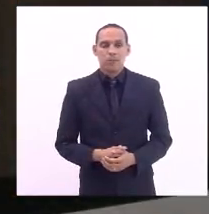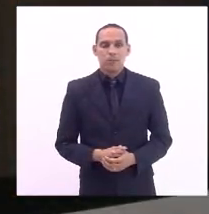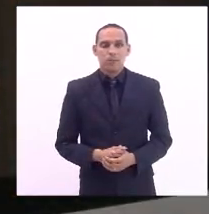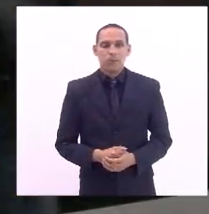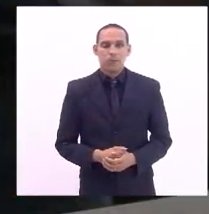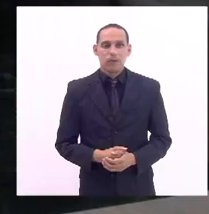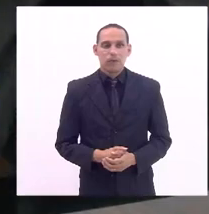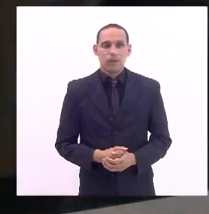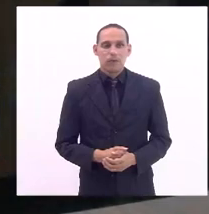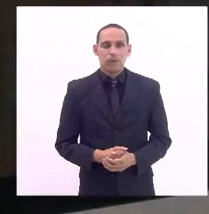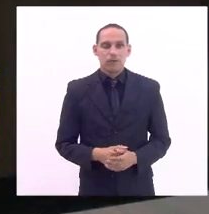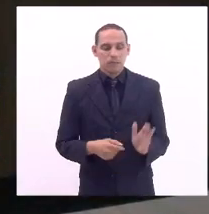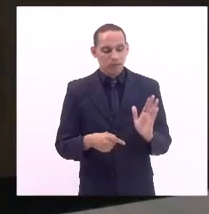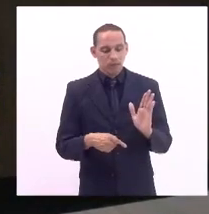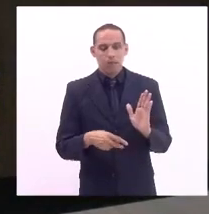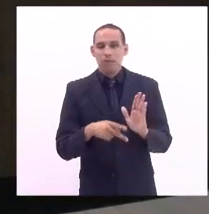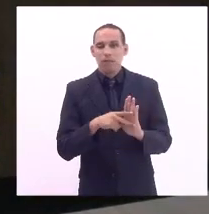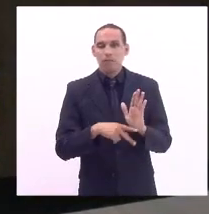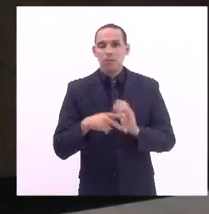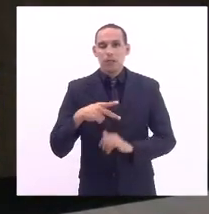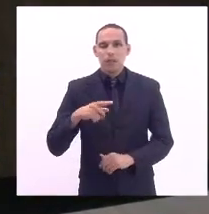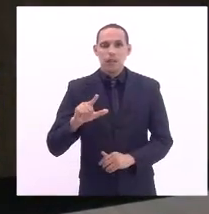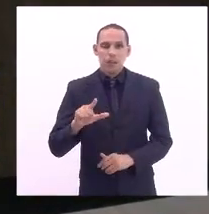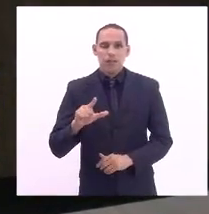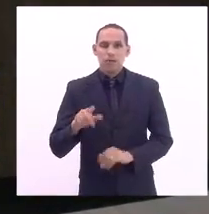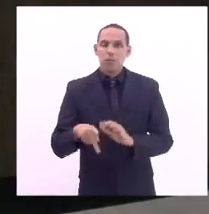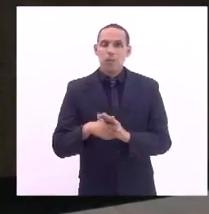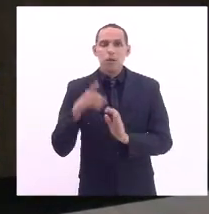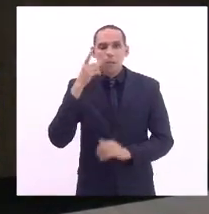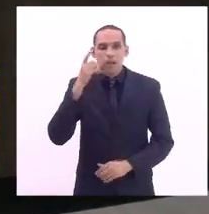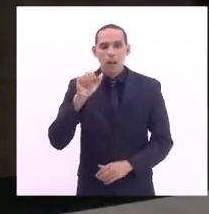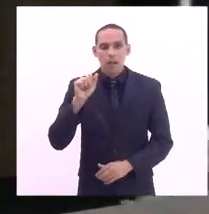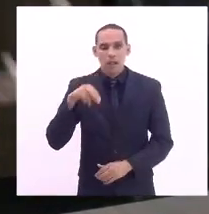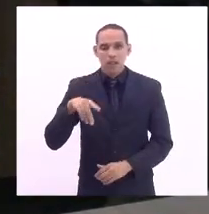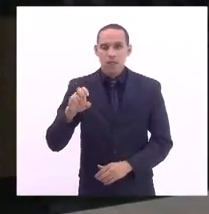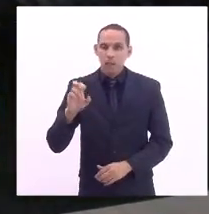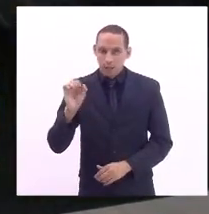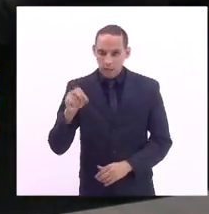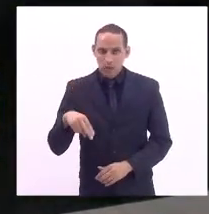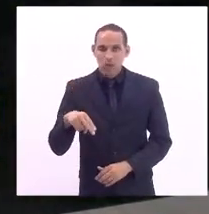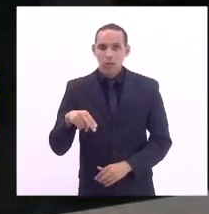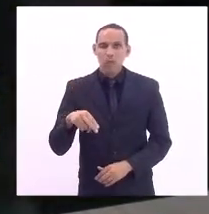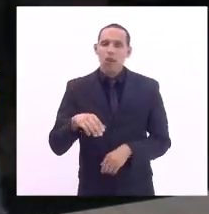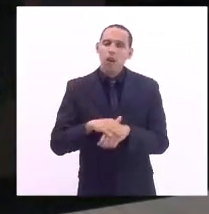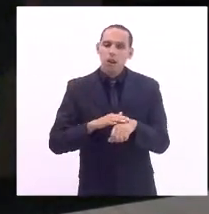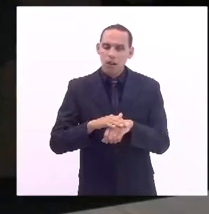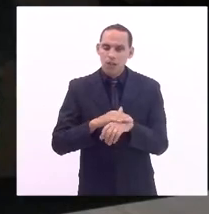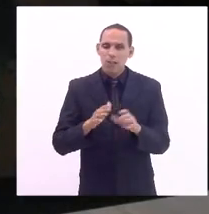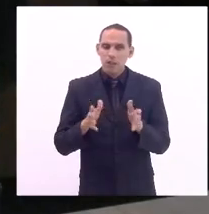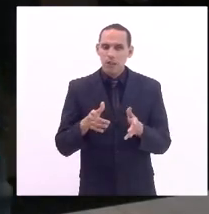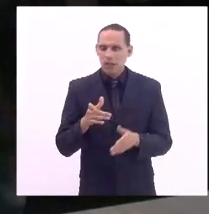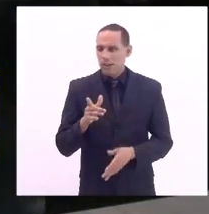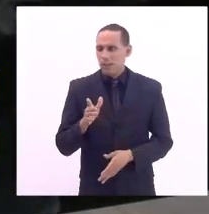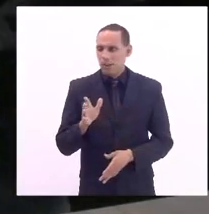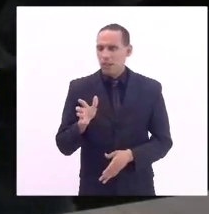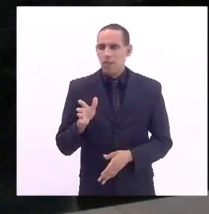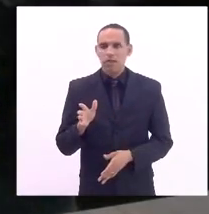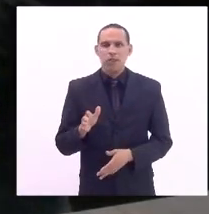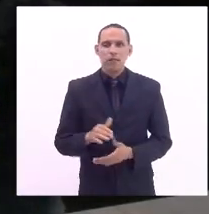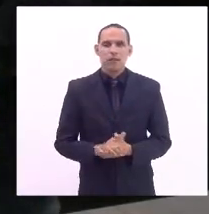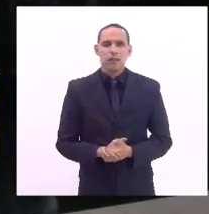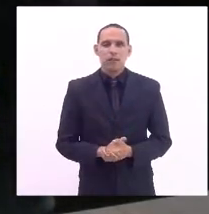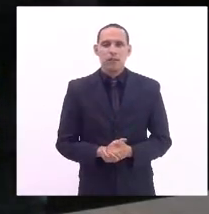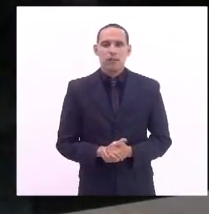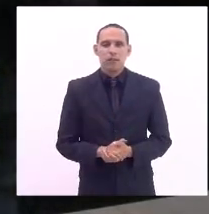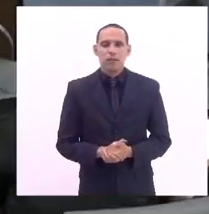há um projeto de lei de autoria do deputado Anderson Moraes que trata do tema. Já conversou? Já conversou eu, o Anderson